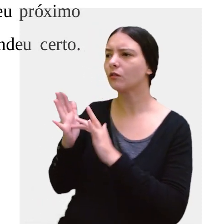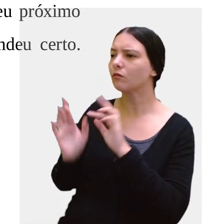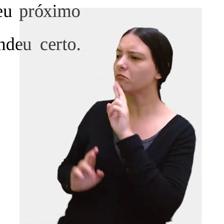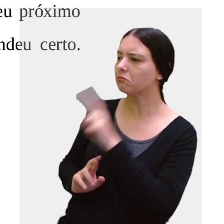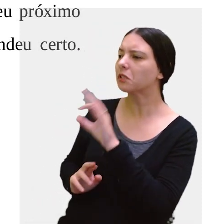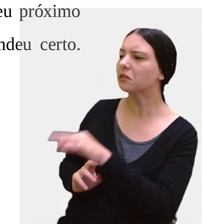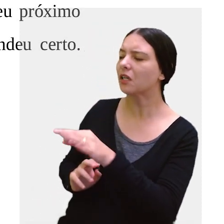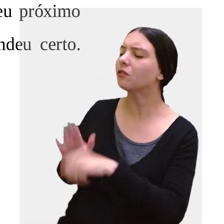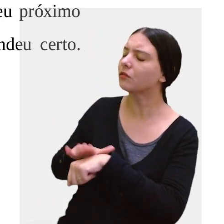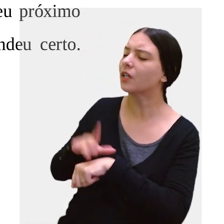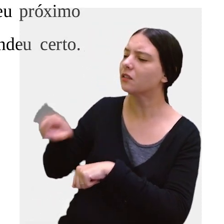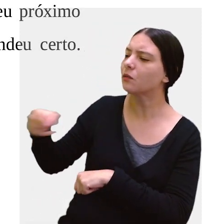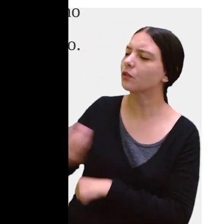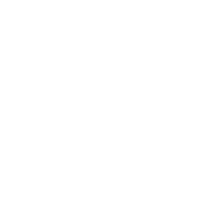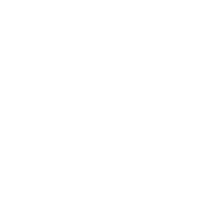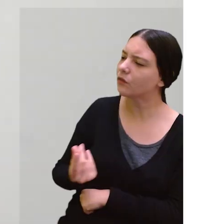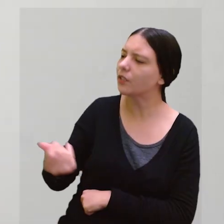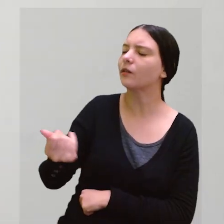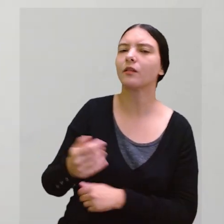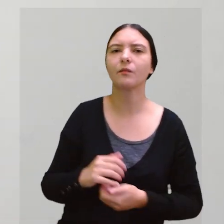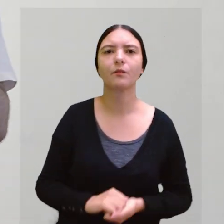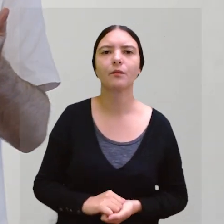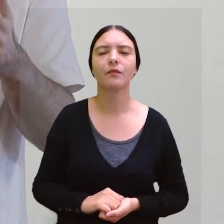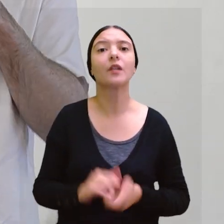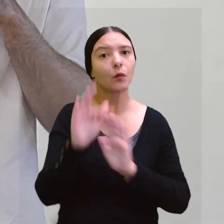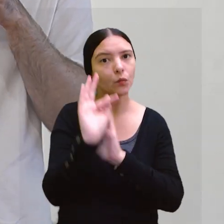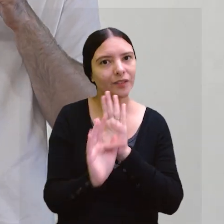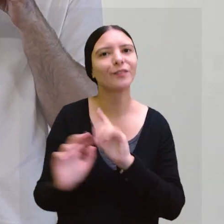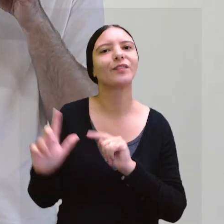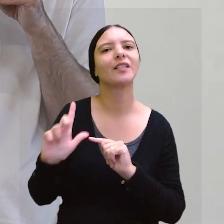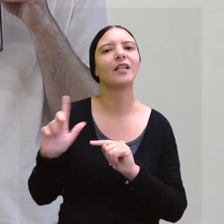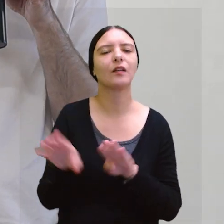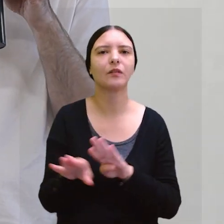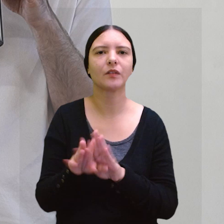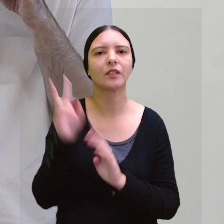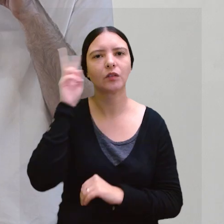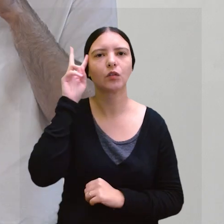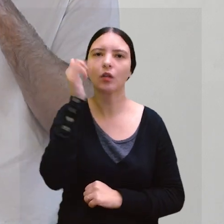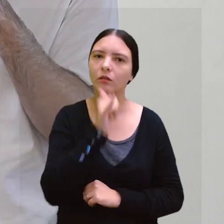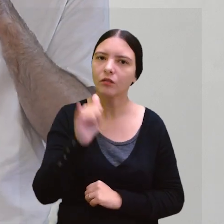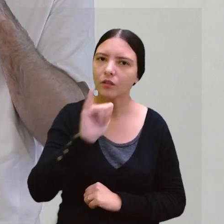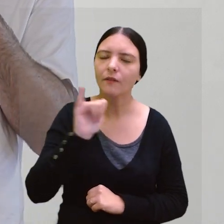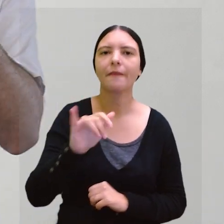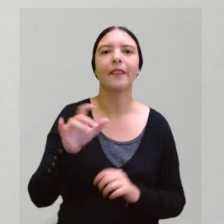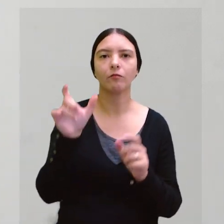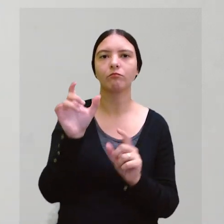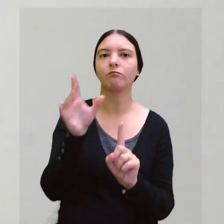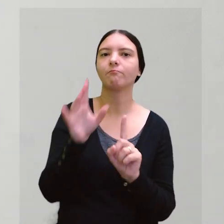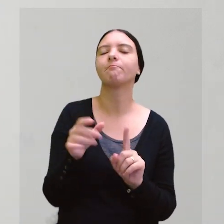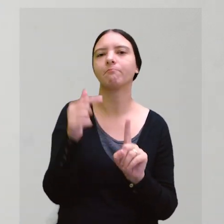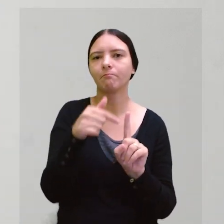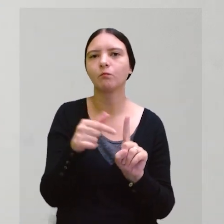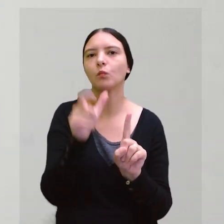respondeu certo, faça isso e viverá. Então, é um texto também literário, né? Tem uma narrativa sendo construída. Você tem um personagem,